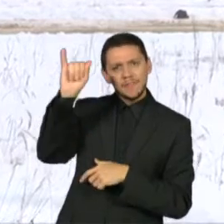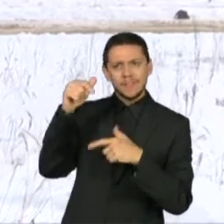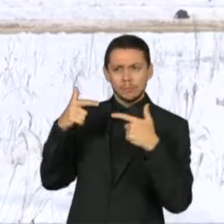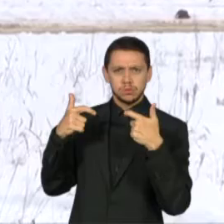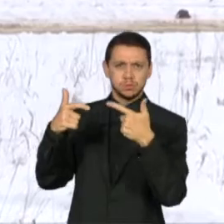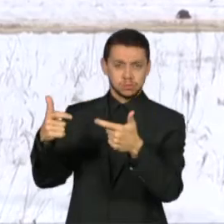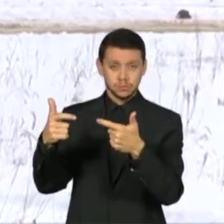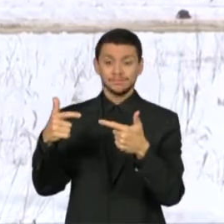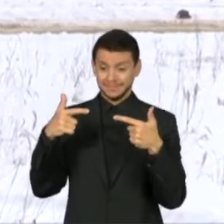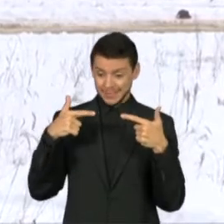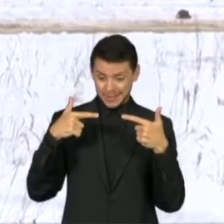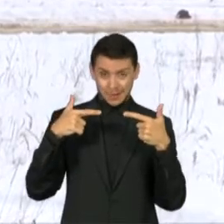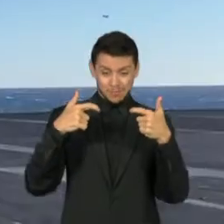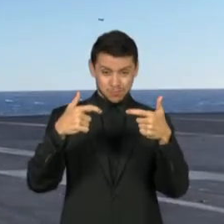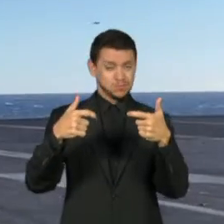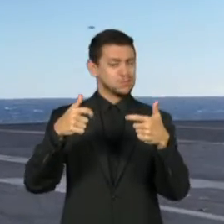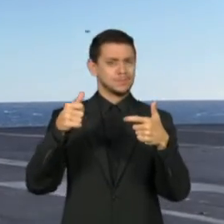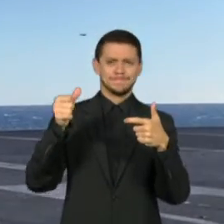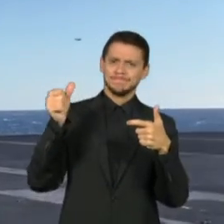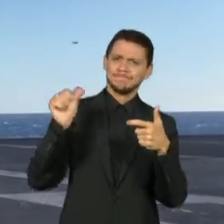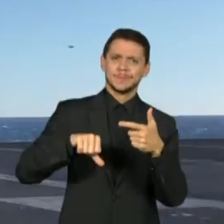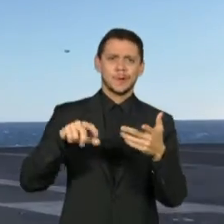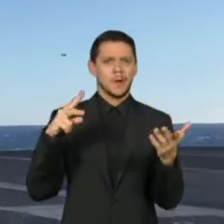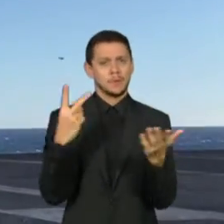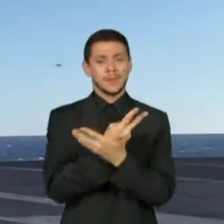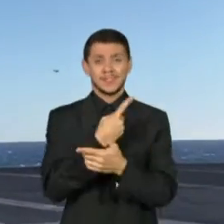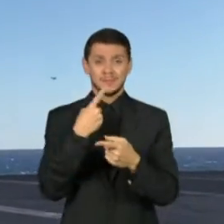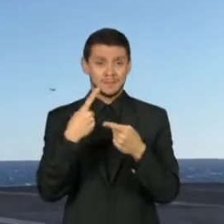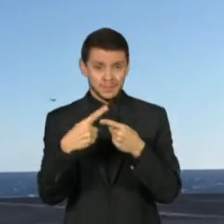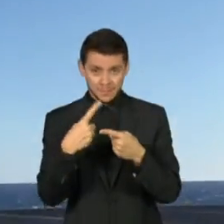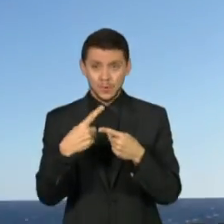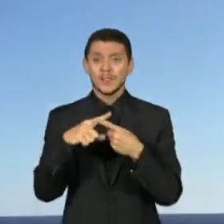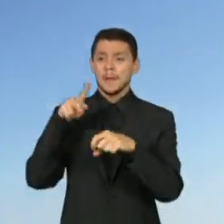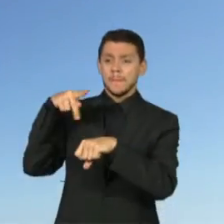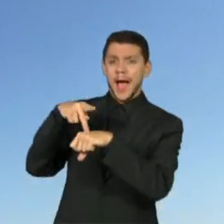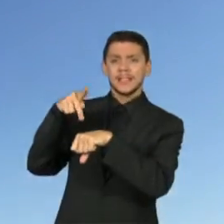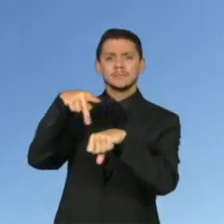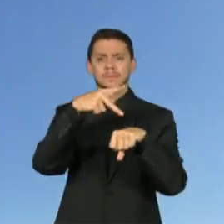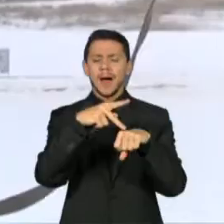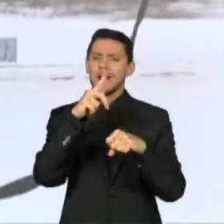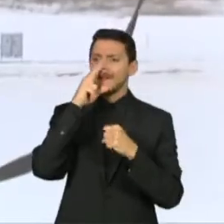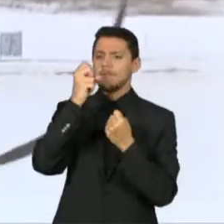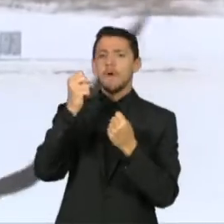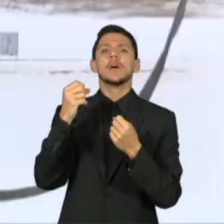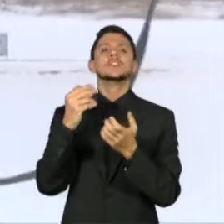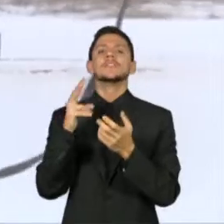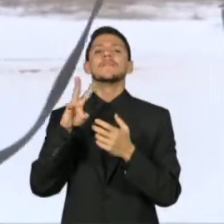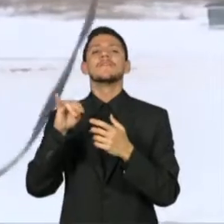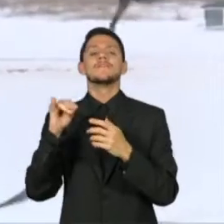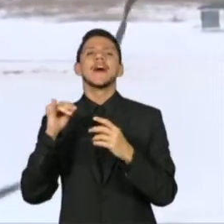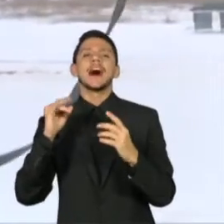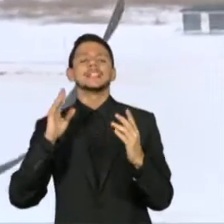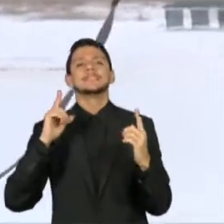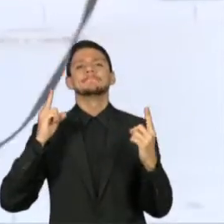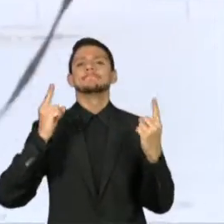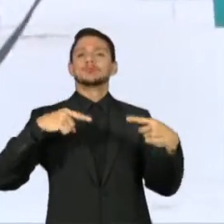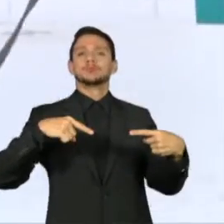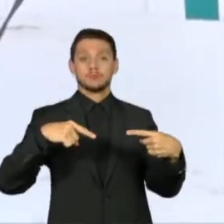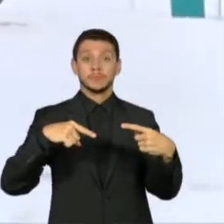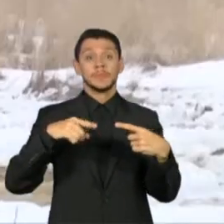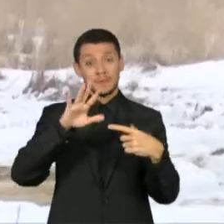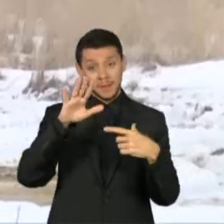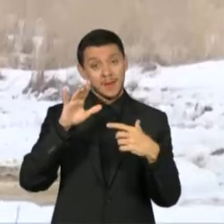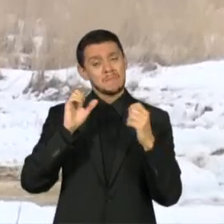confronto seria o pior cenário, pois arrastaria potências mundiais para um conflito, com desdobramentos